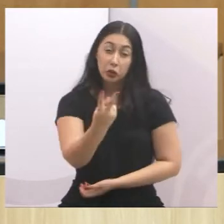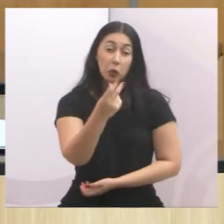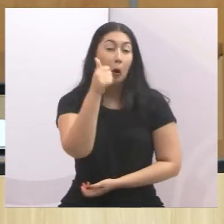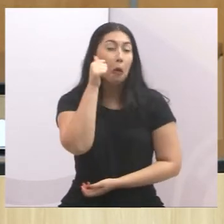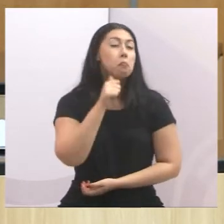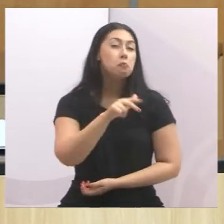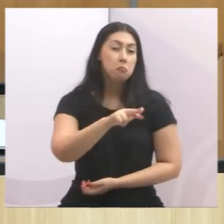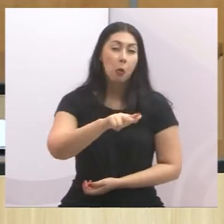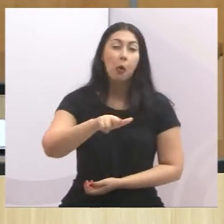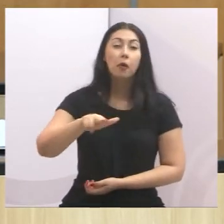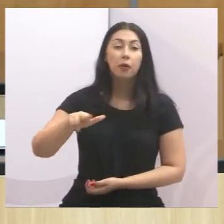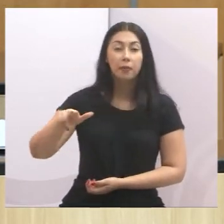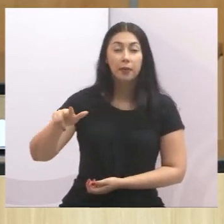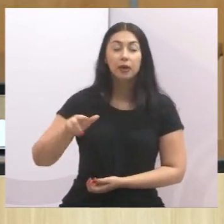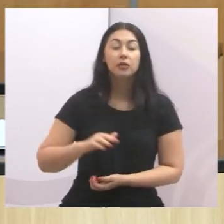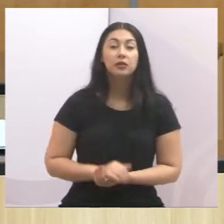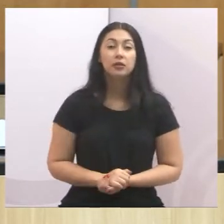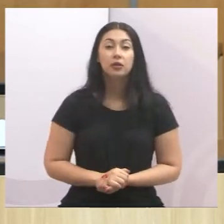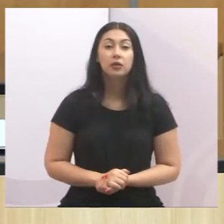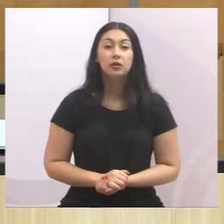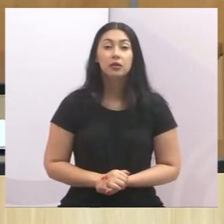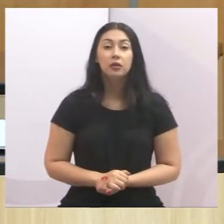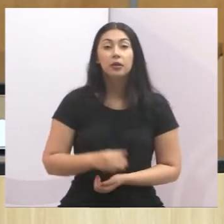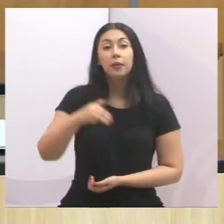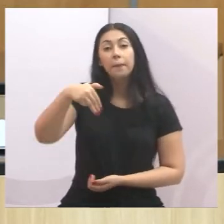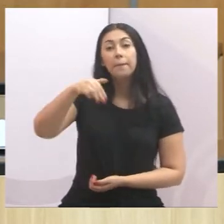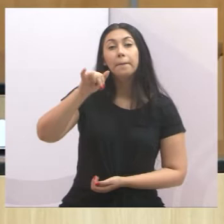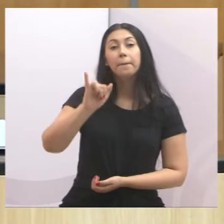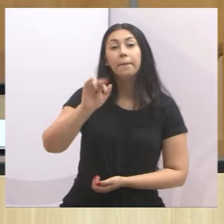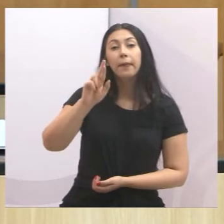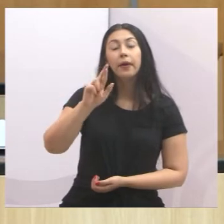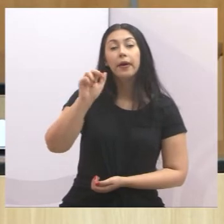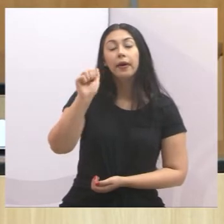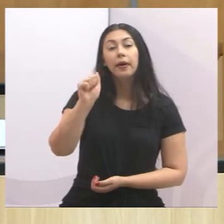Mariposas, como eram conhecidas as irmãs Mirabal,